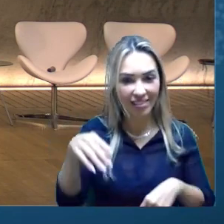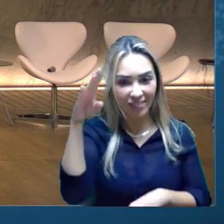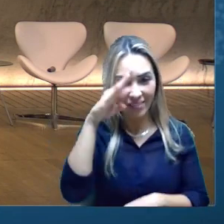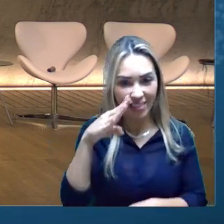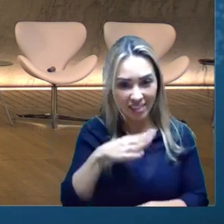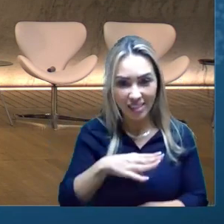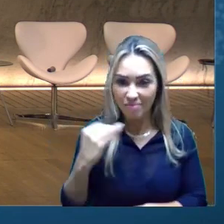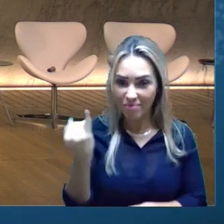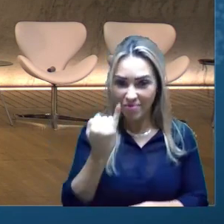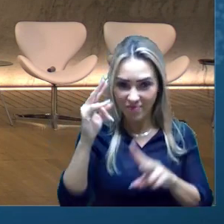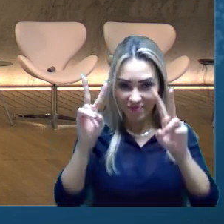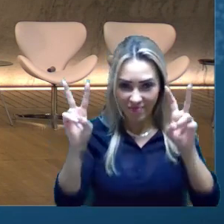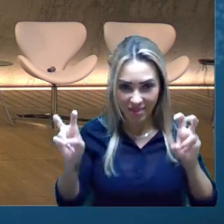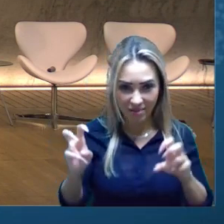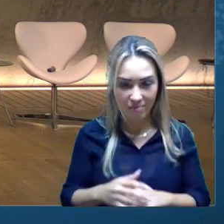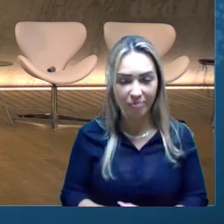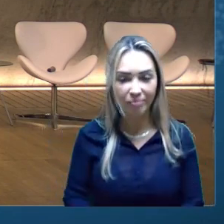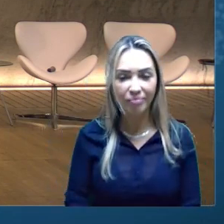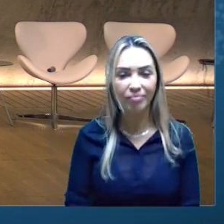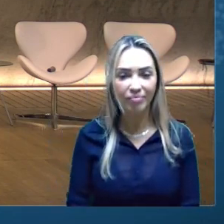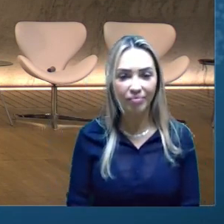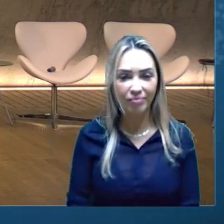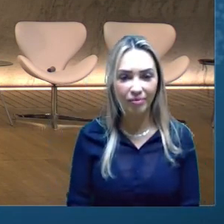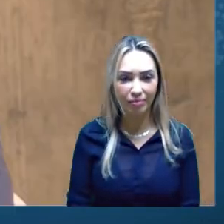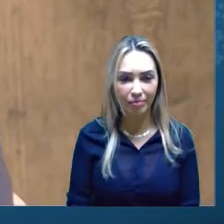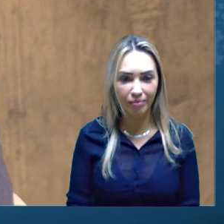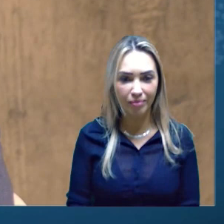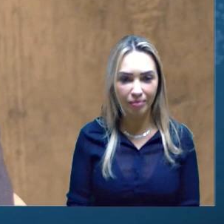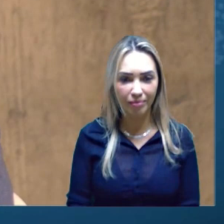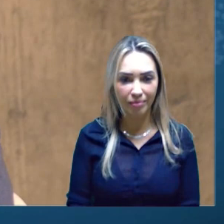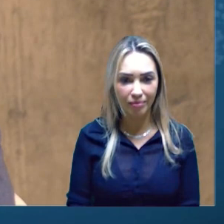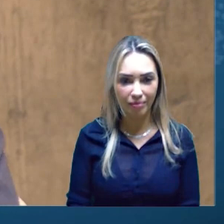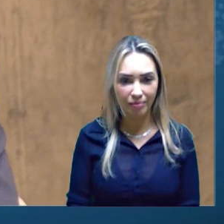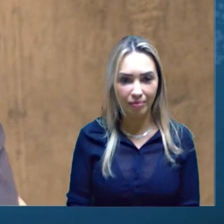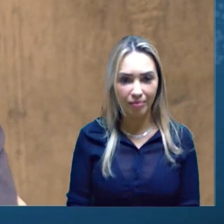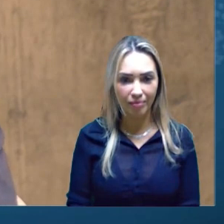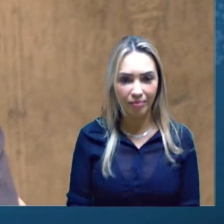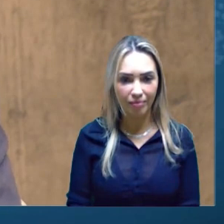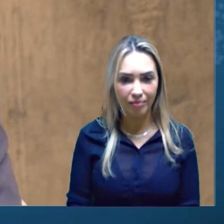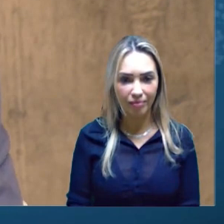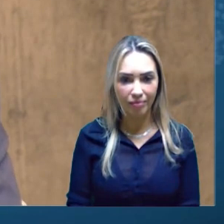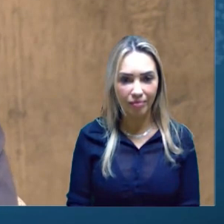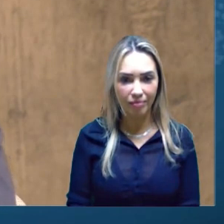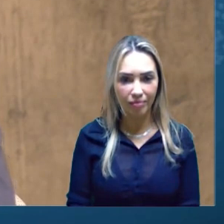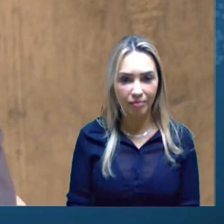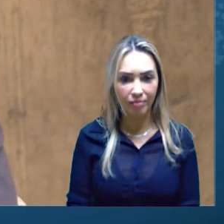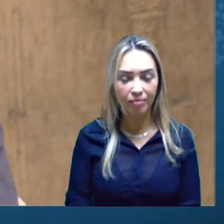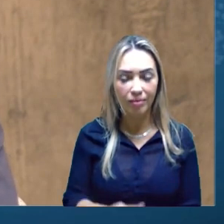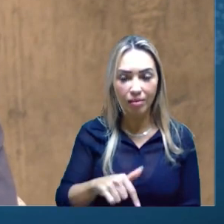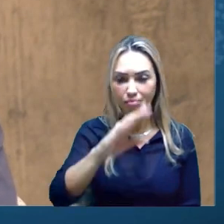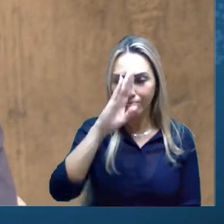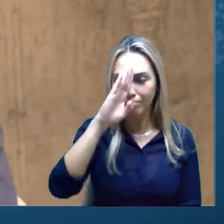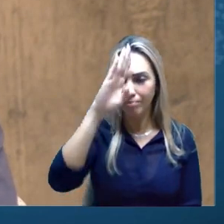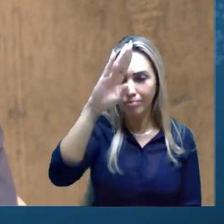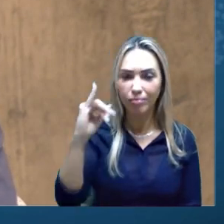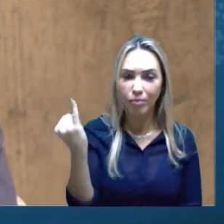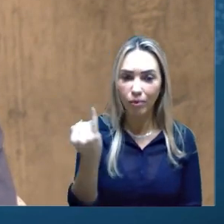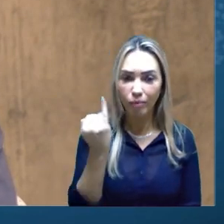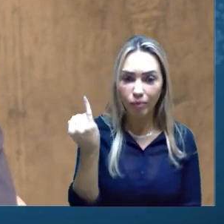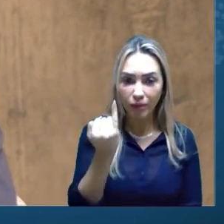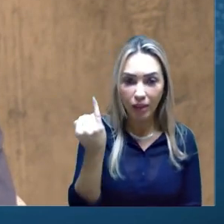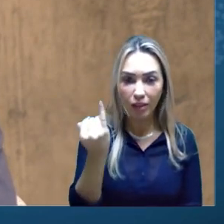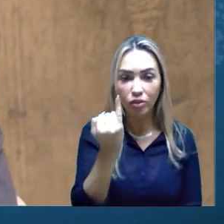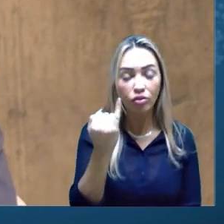meeting. Eu acho que assim realmente esse tópico é fundamental. Se a